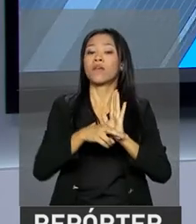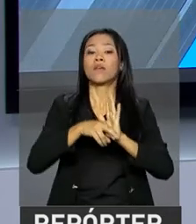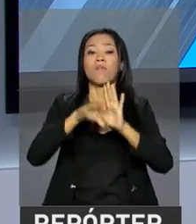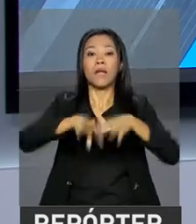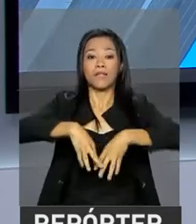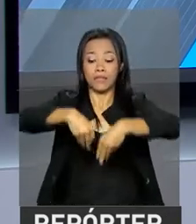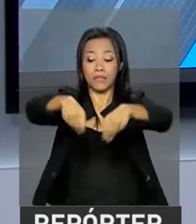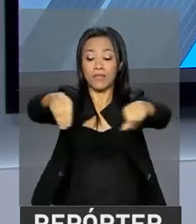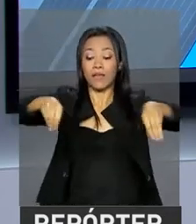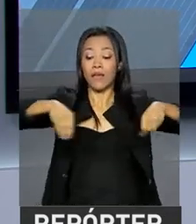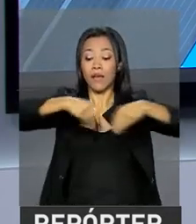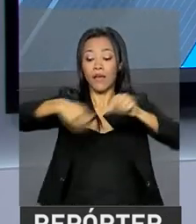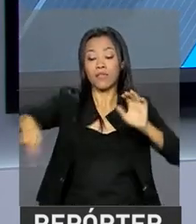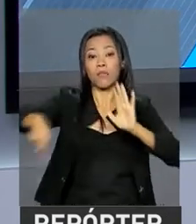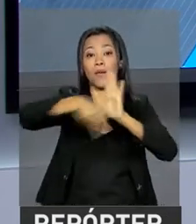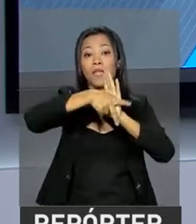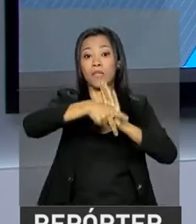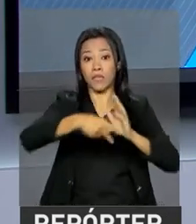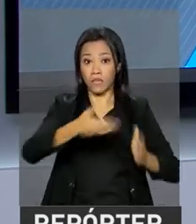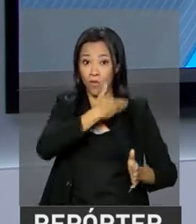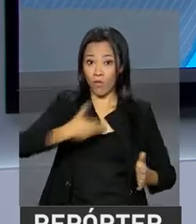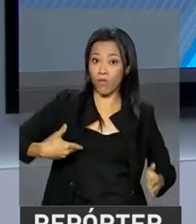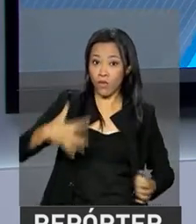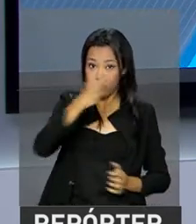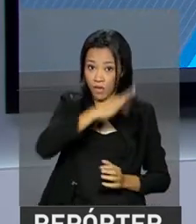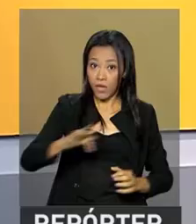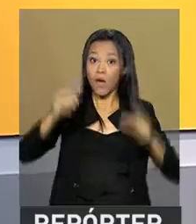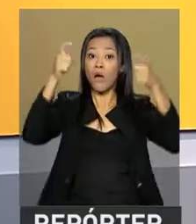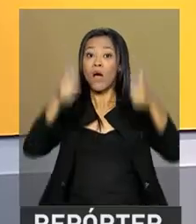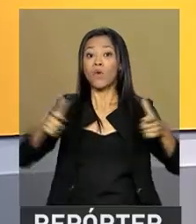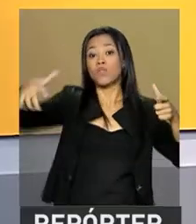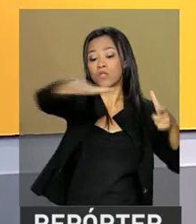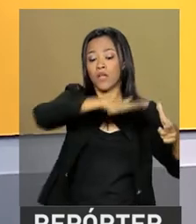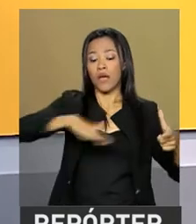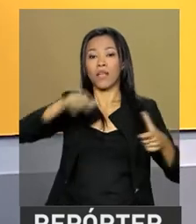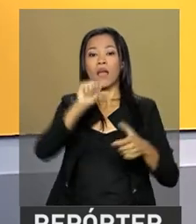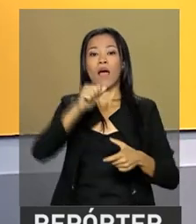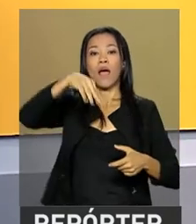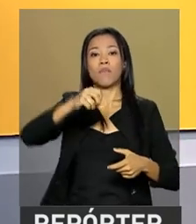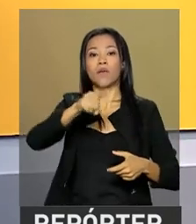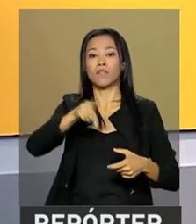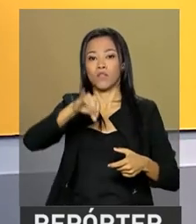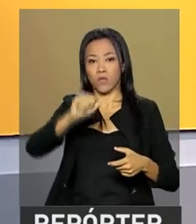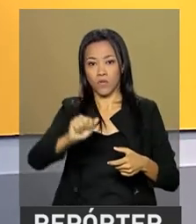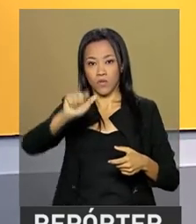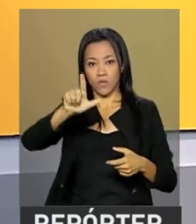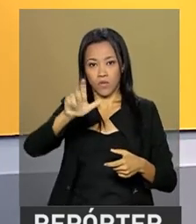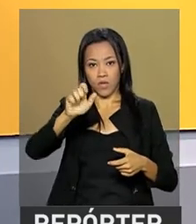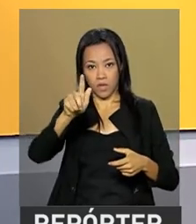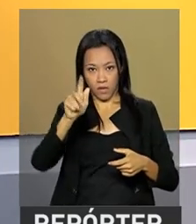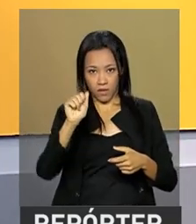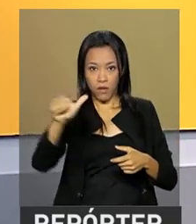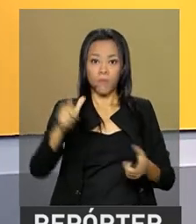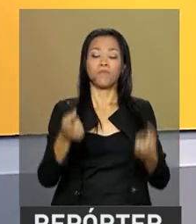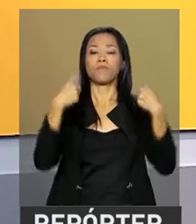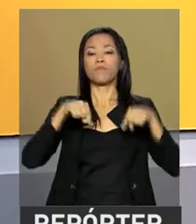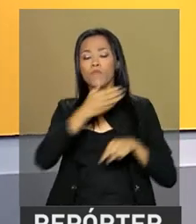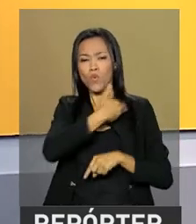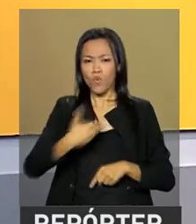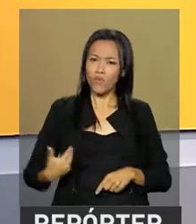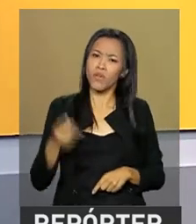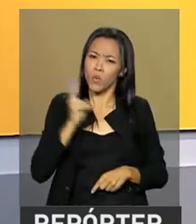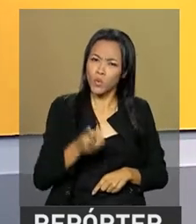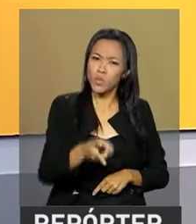terras da União ocupadas na Amazônia Legal. E o governo segue em busca da aprovação das reformas